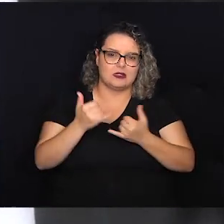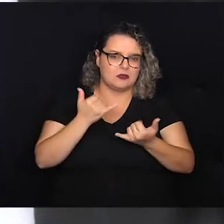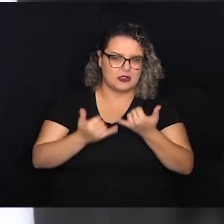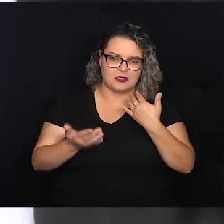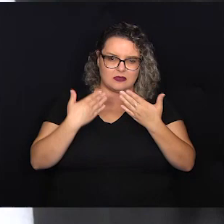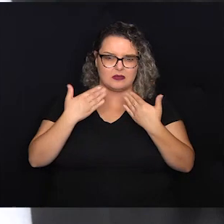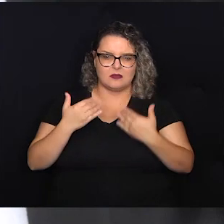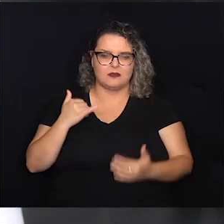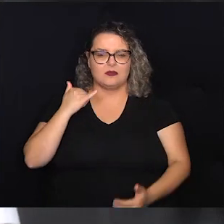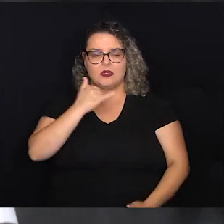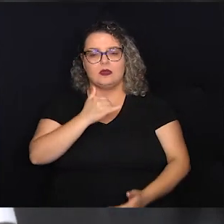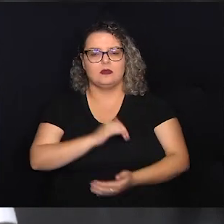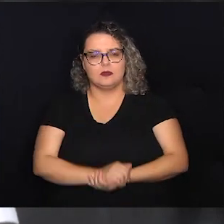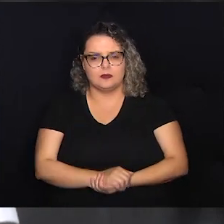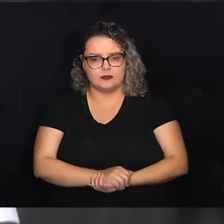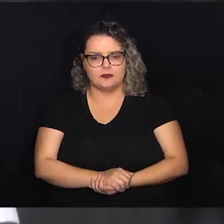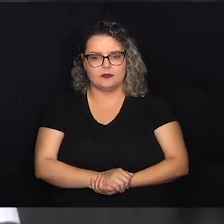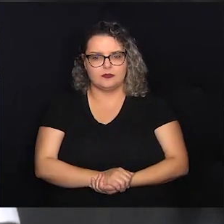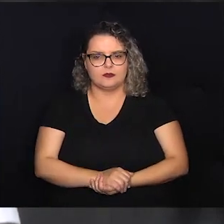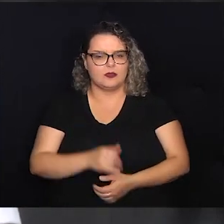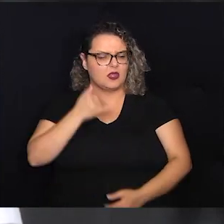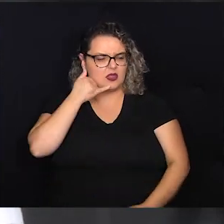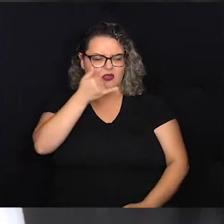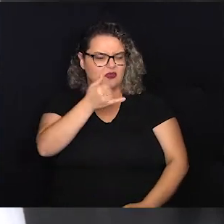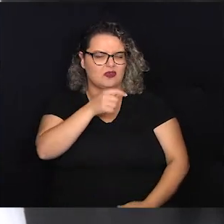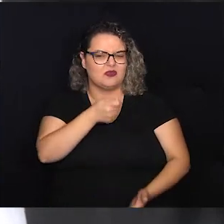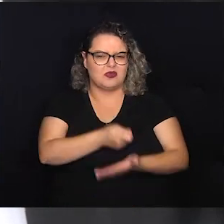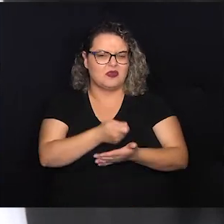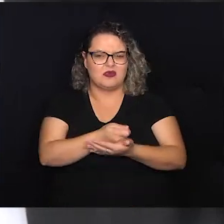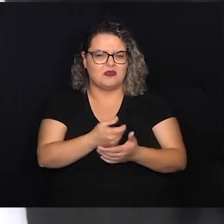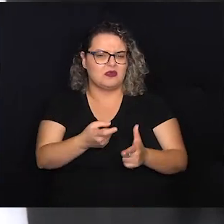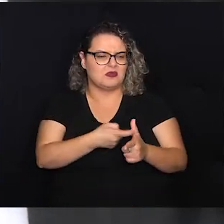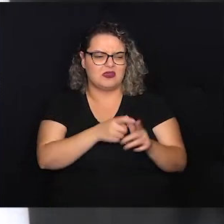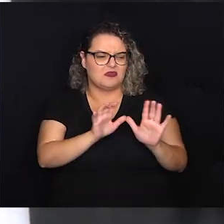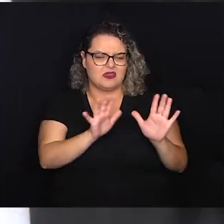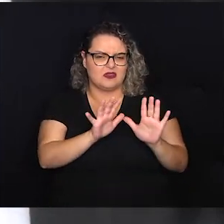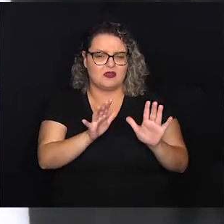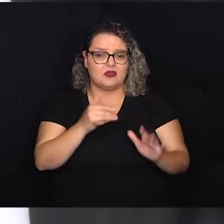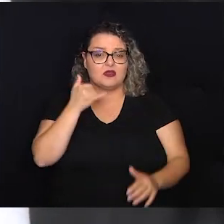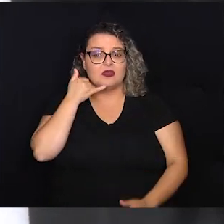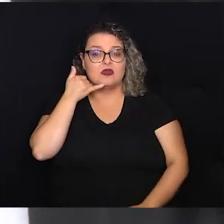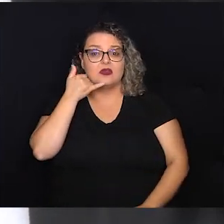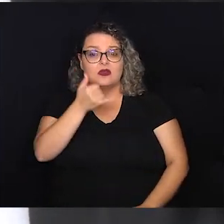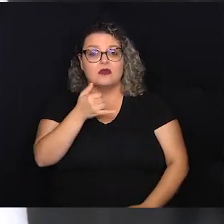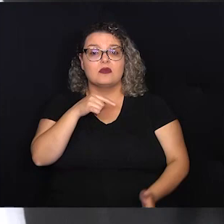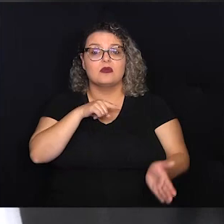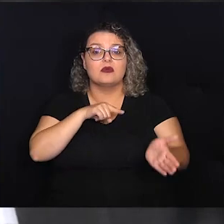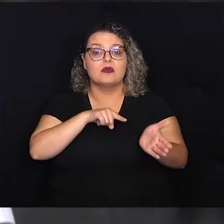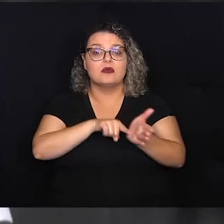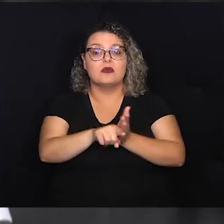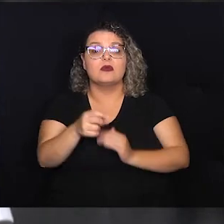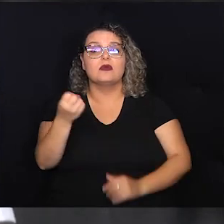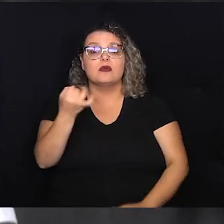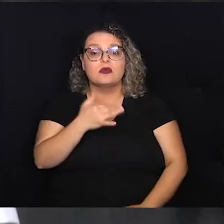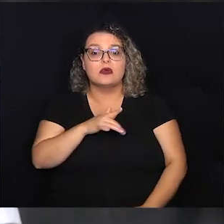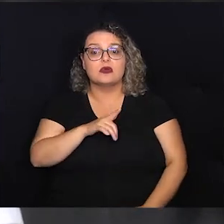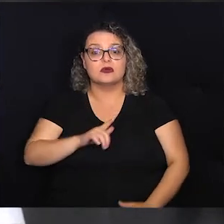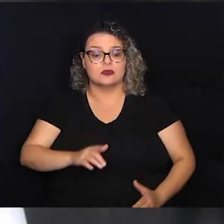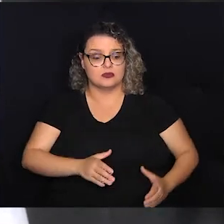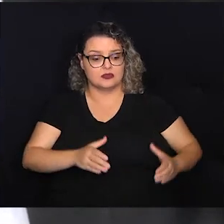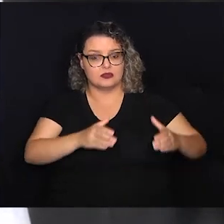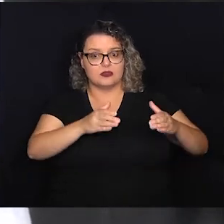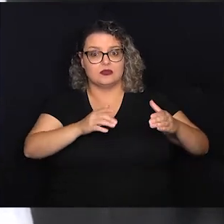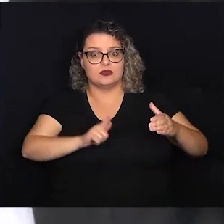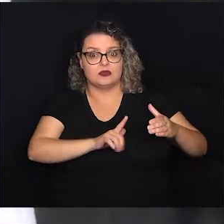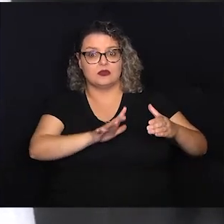metade da conversa e falou: eu não estou te ligando aqui para cobrar o que você me deve. Eu estou te ligando aqui para perguntar quantos botijões você